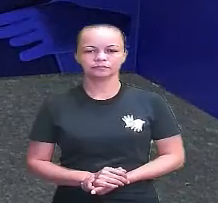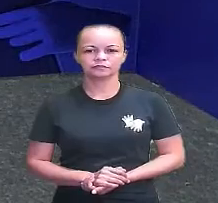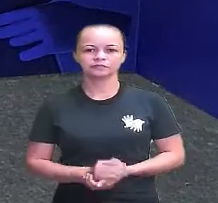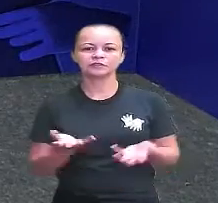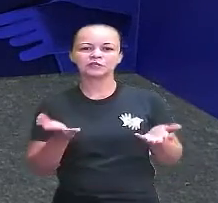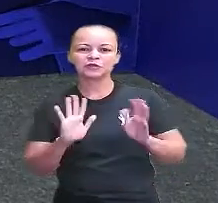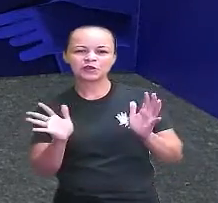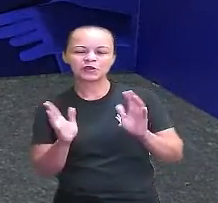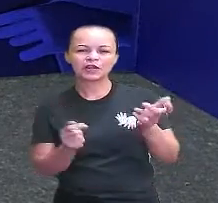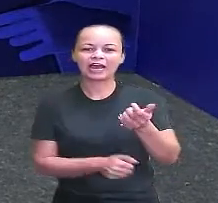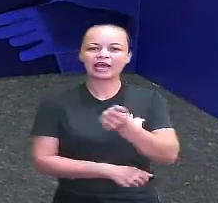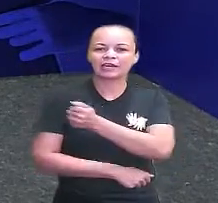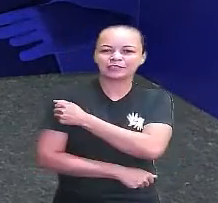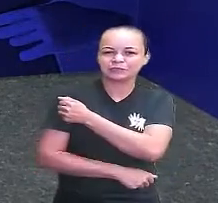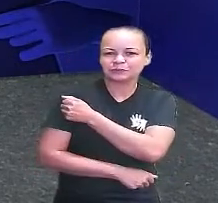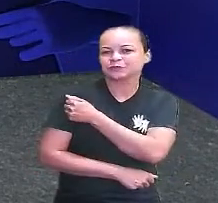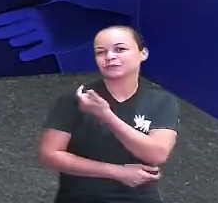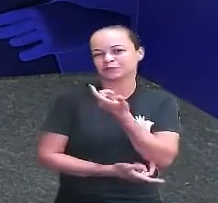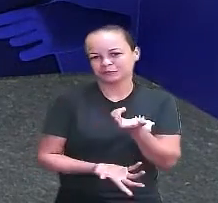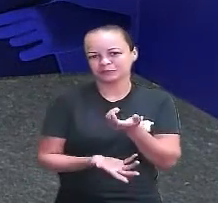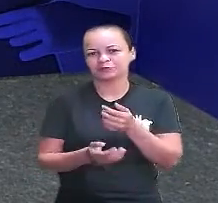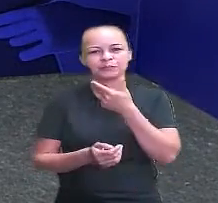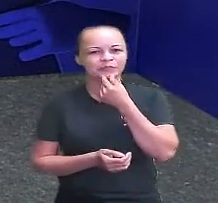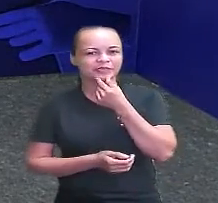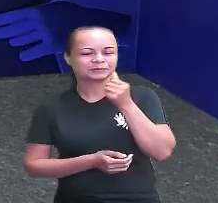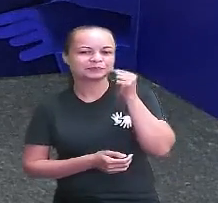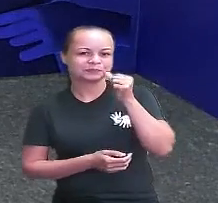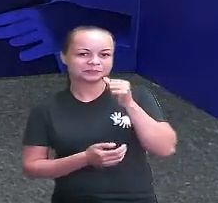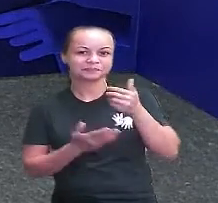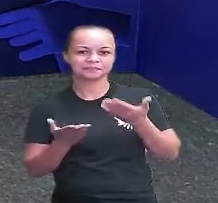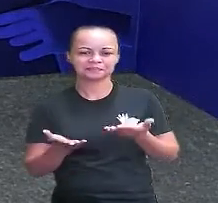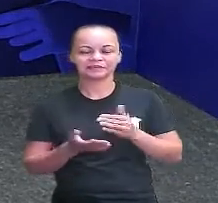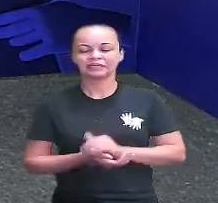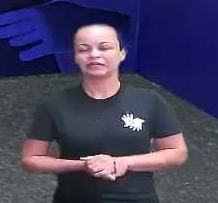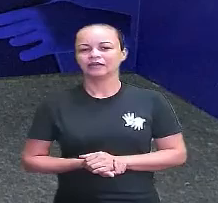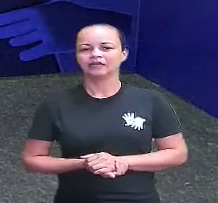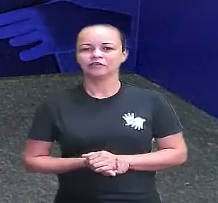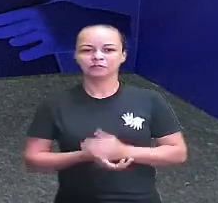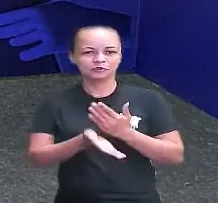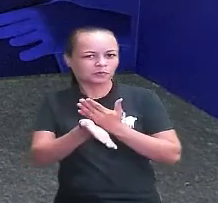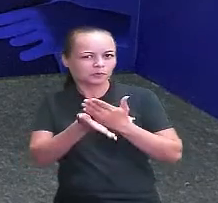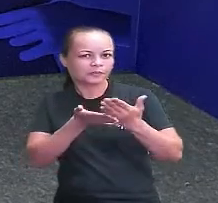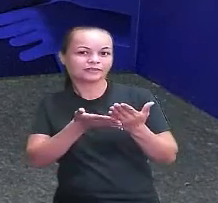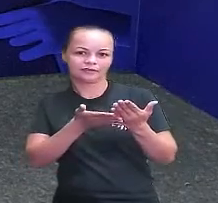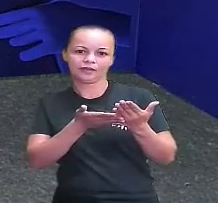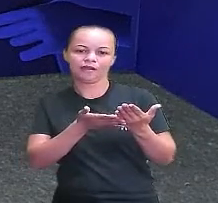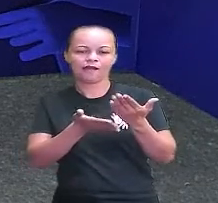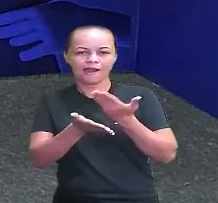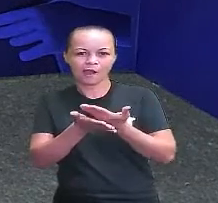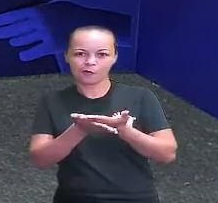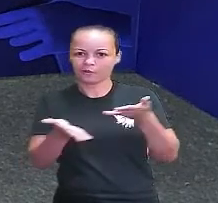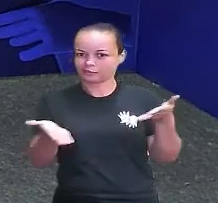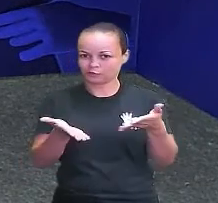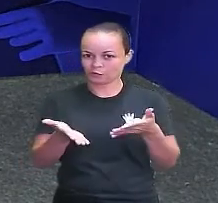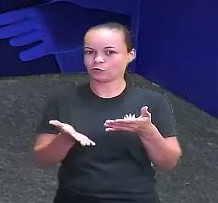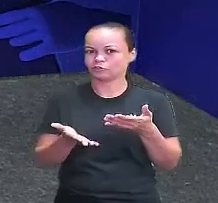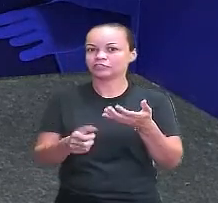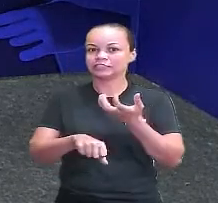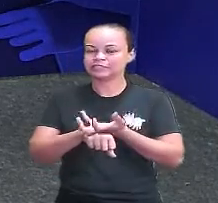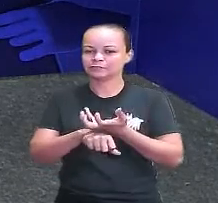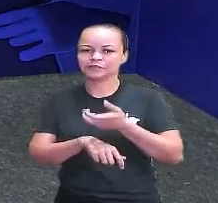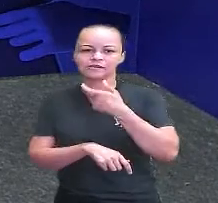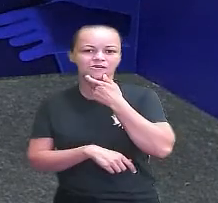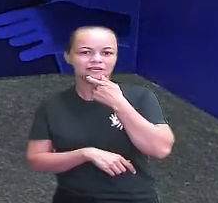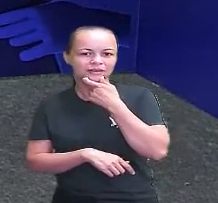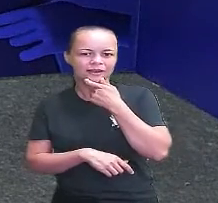Hello, boys and girls! Olá, meninos e meninas! Vamos começar a nossa English Class de hoje?